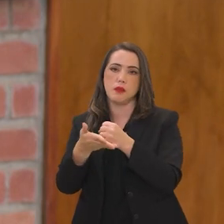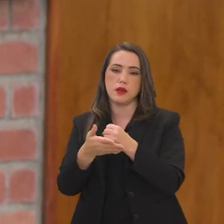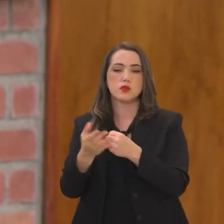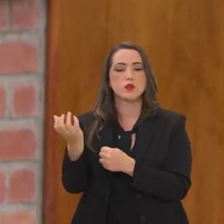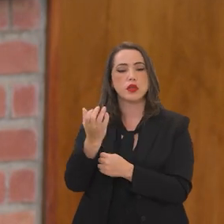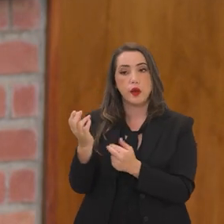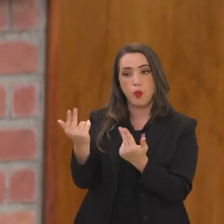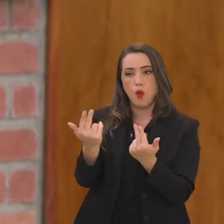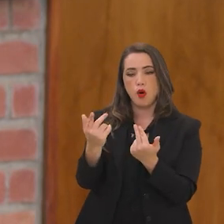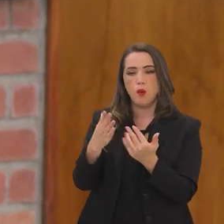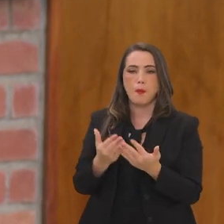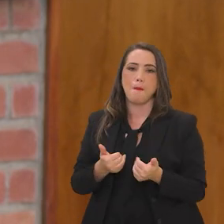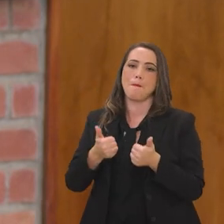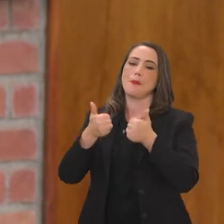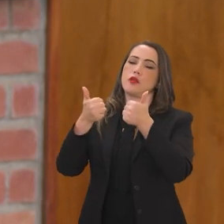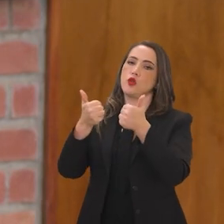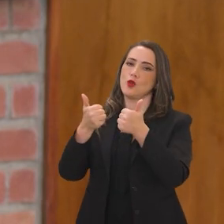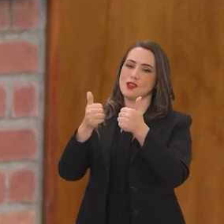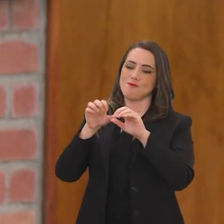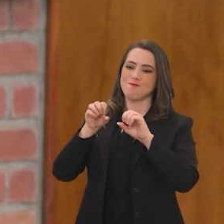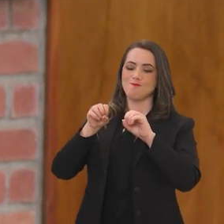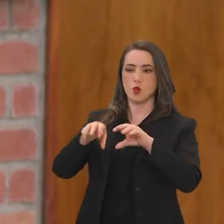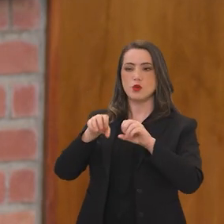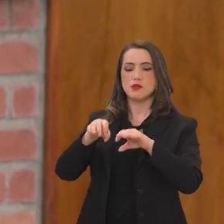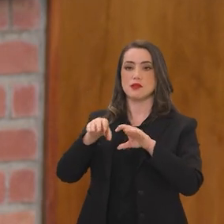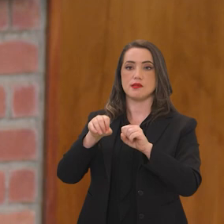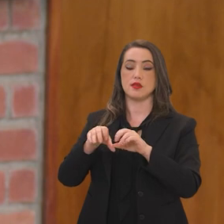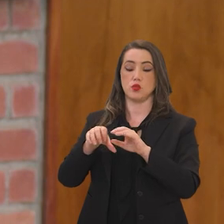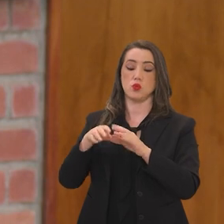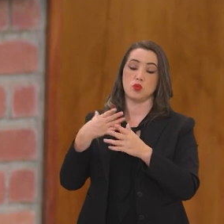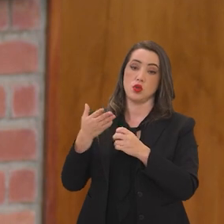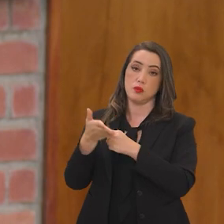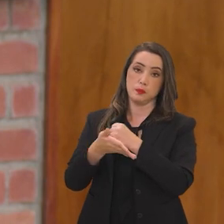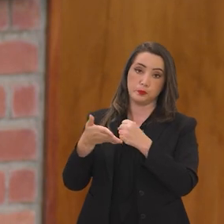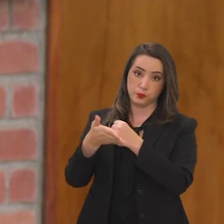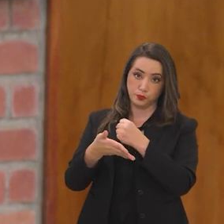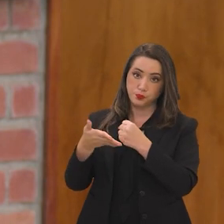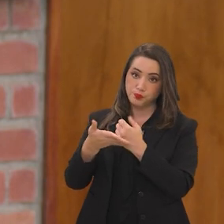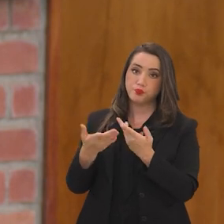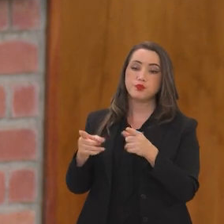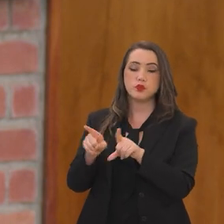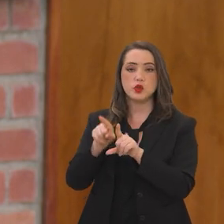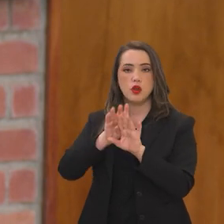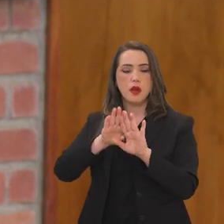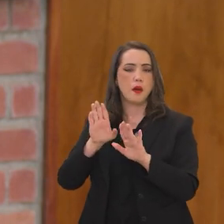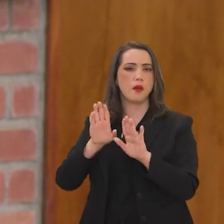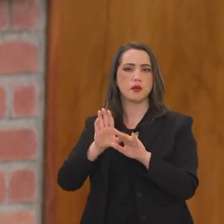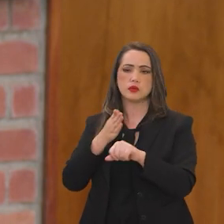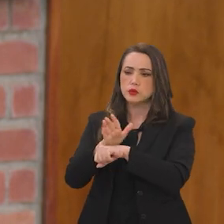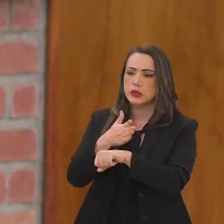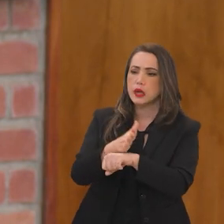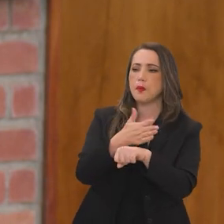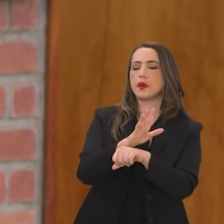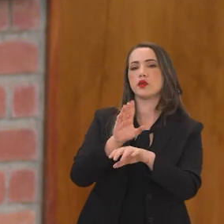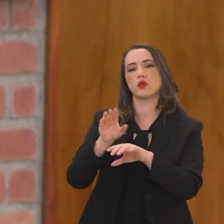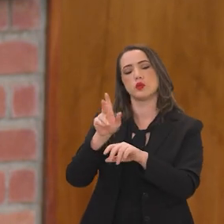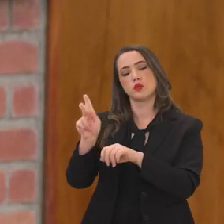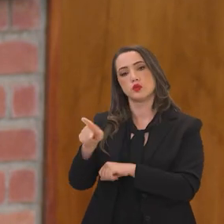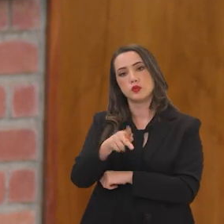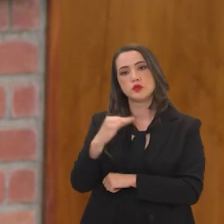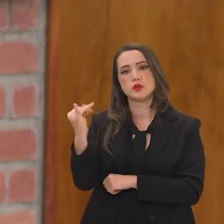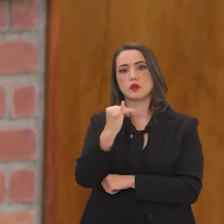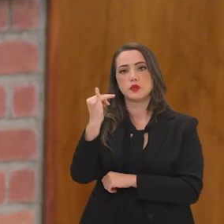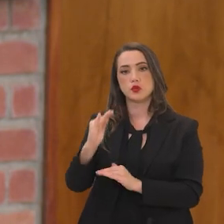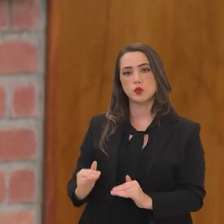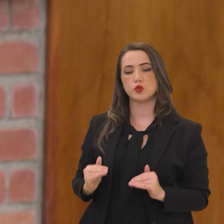processo que ela fez na pós-graduação Ou seja a melhoria da capacidade do pessoal que atua na Educação Básica vai ser Central para a gente levar